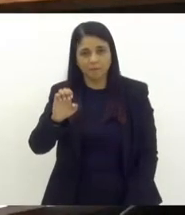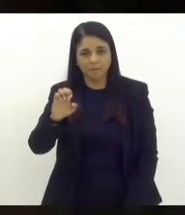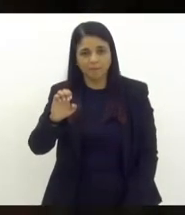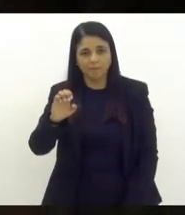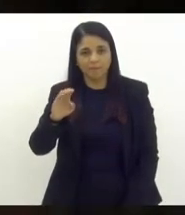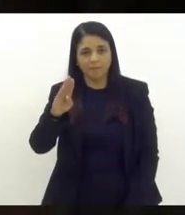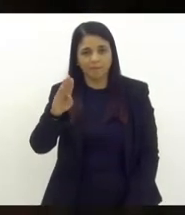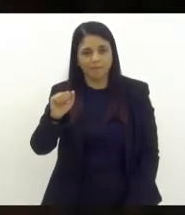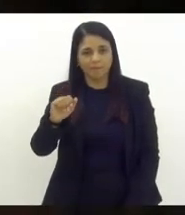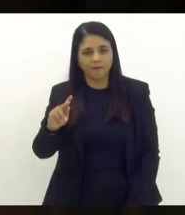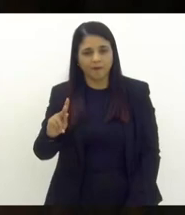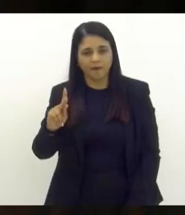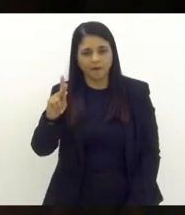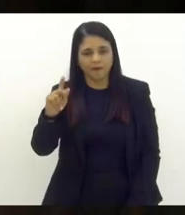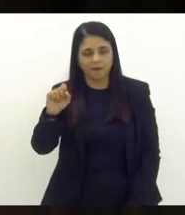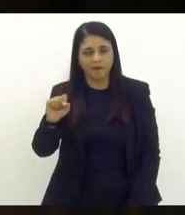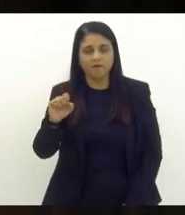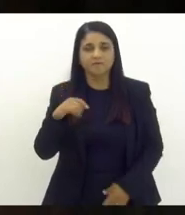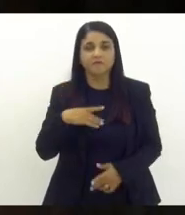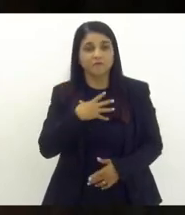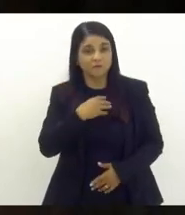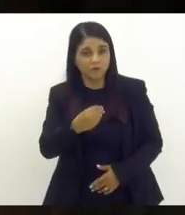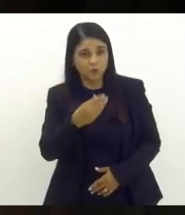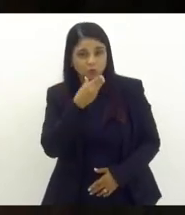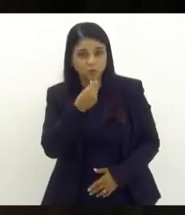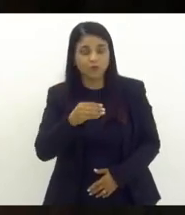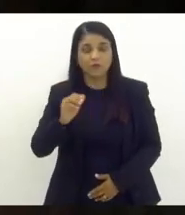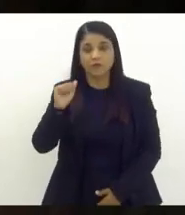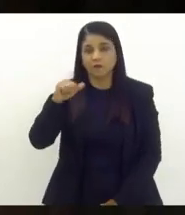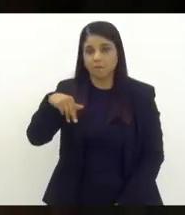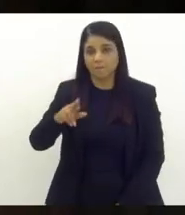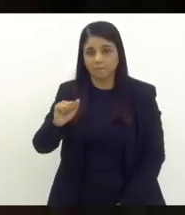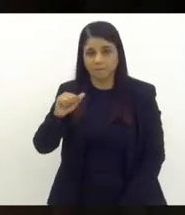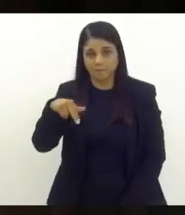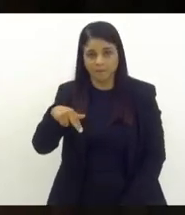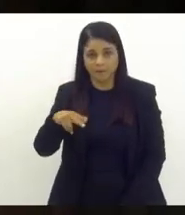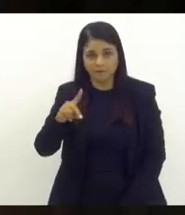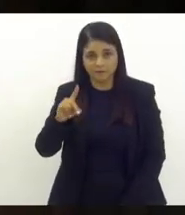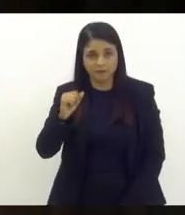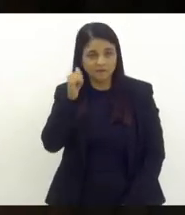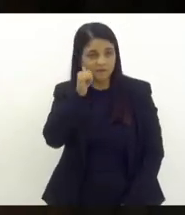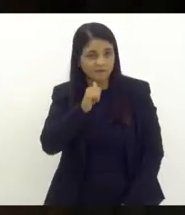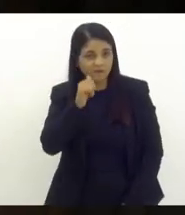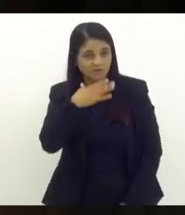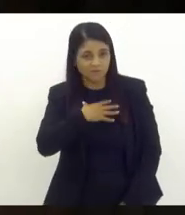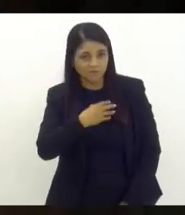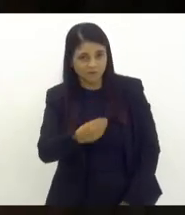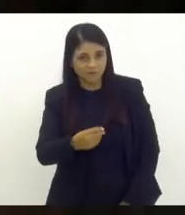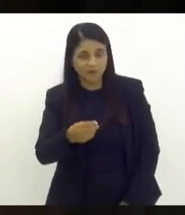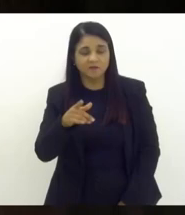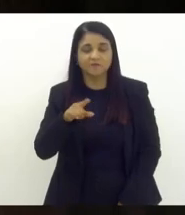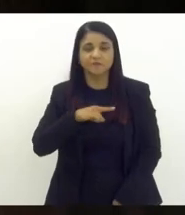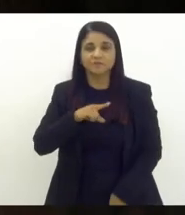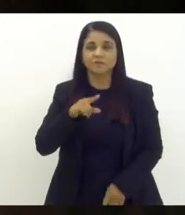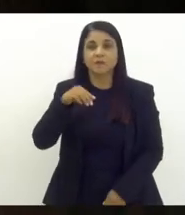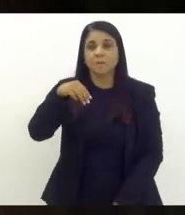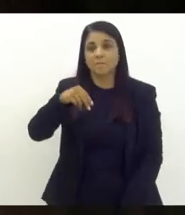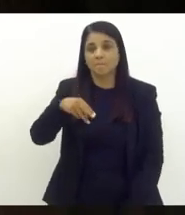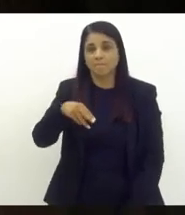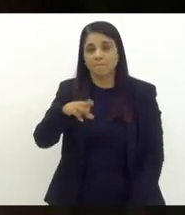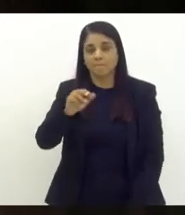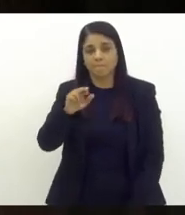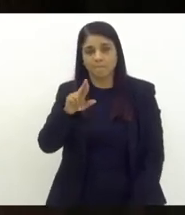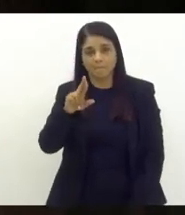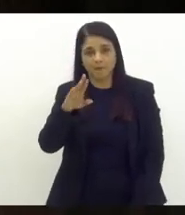Amanda Becker filha da homenageada Marcela Becker afiliada da